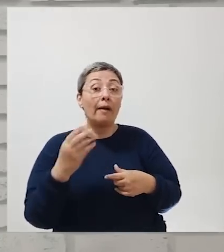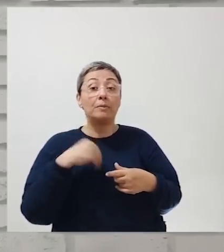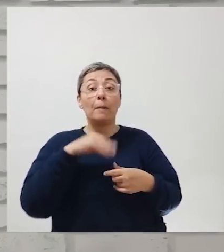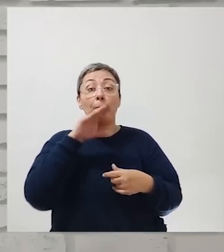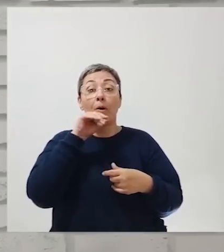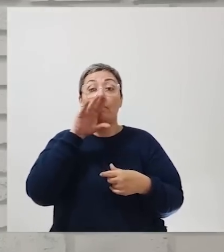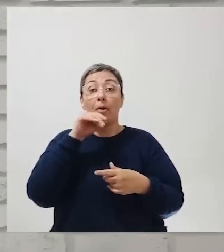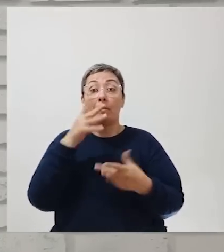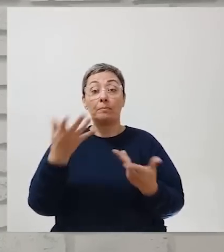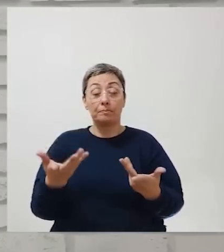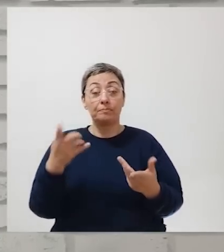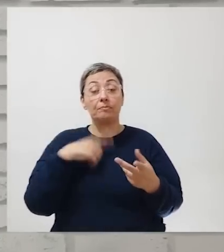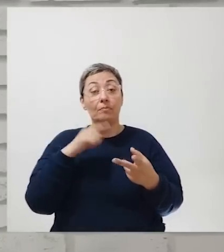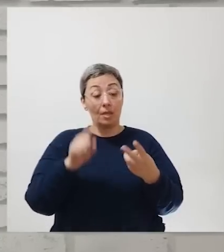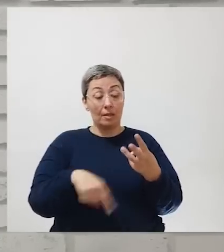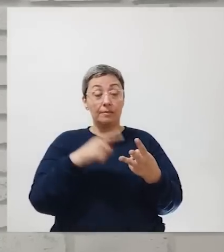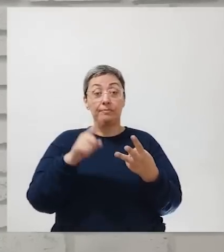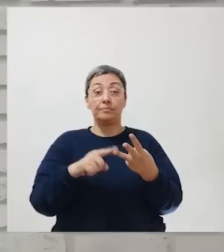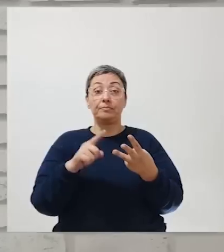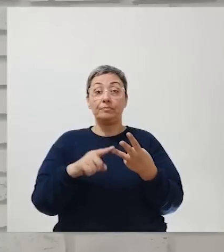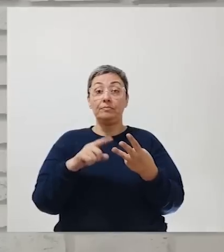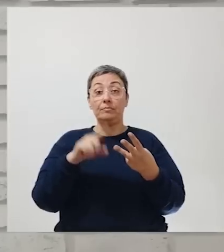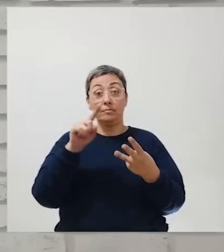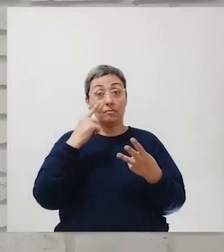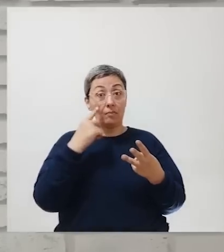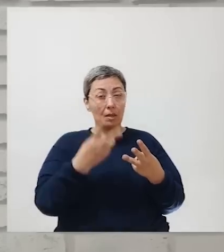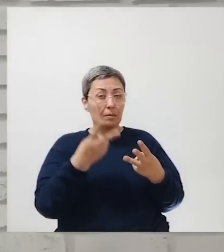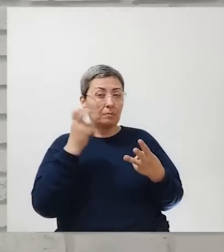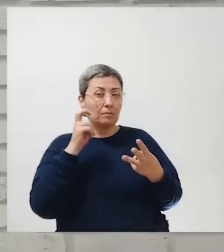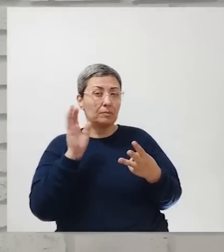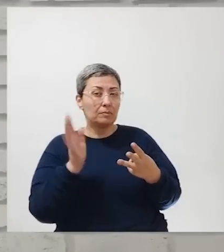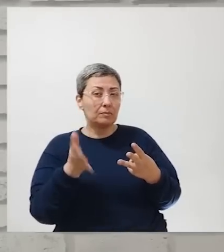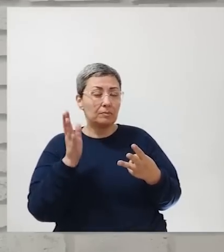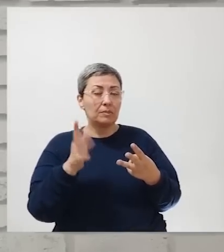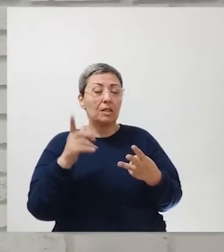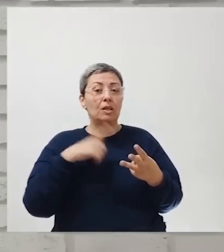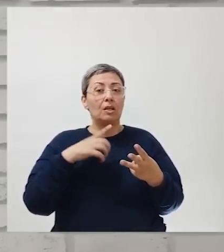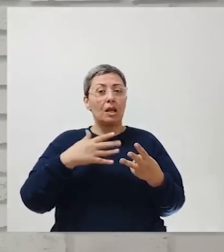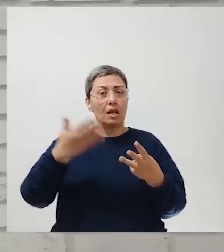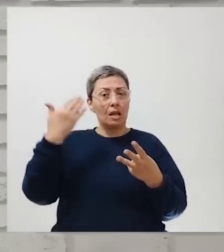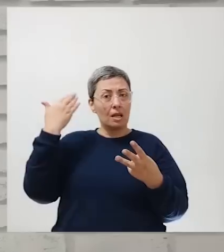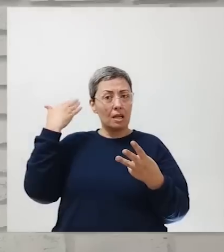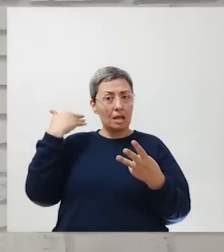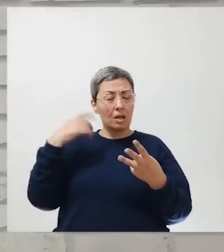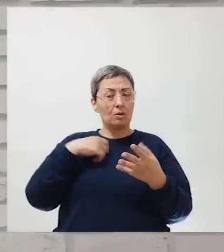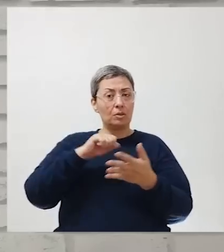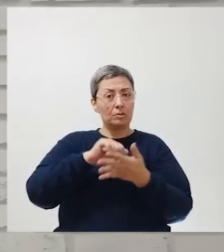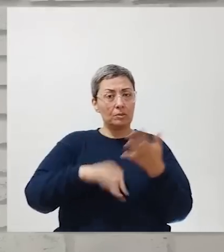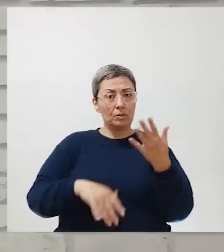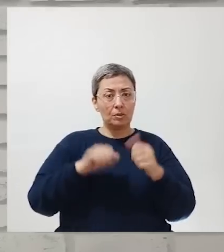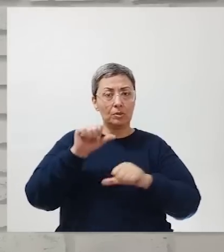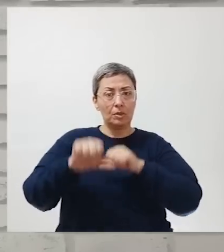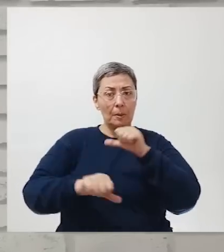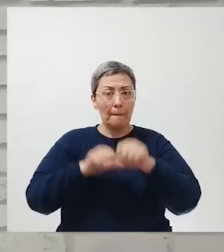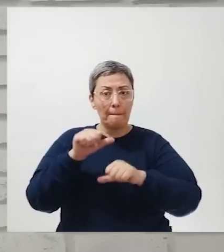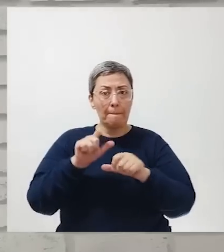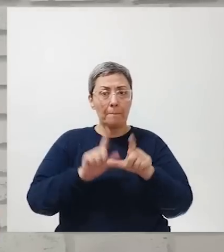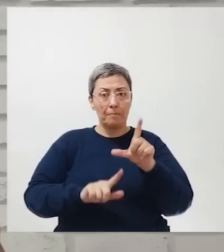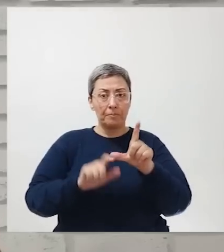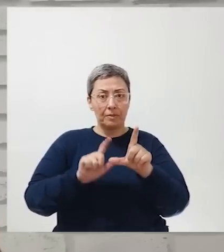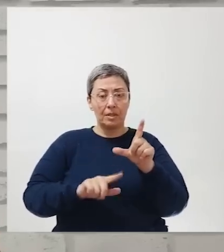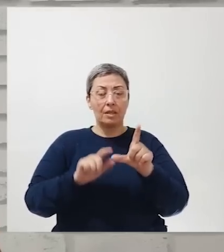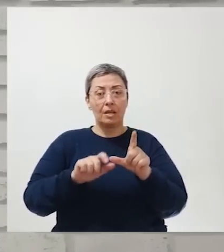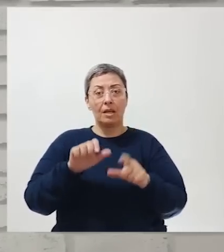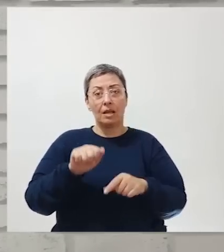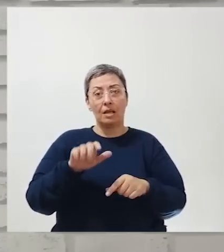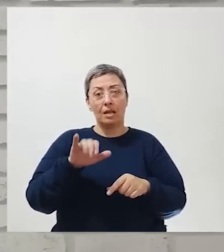a boquinha? E a terceira coisa que vocês devem ter percebido, naquela atividade lá que eu ia trocando a letra final do